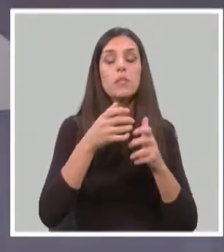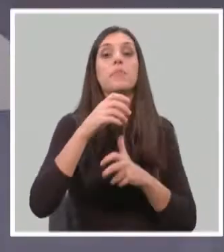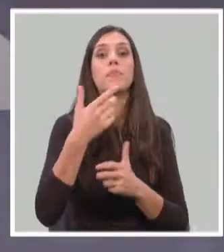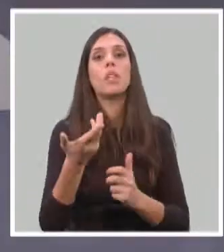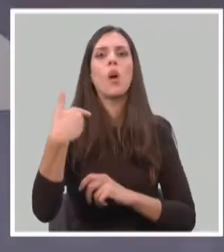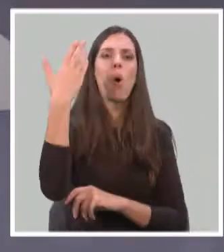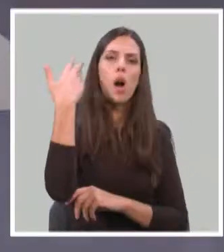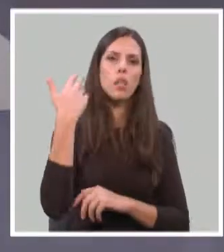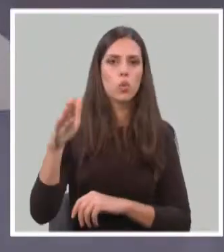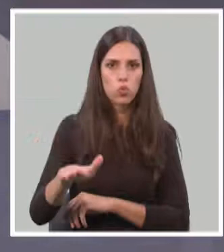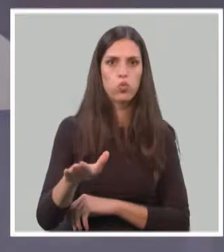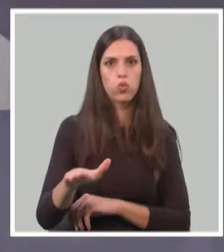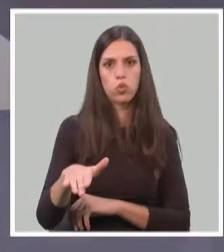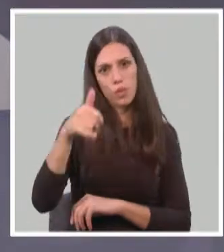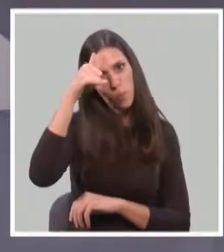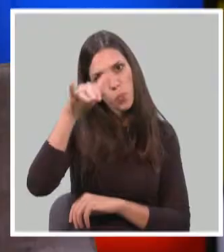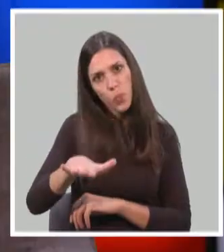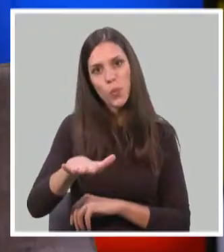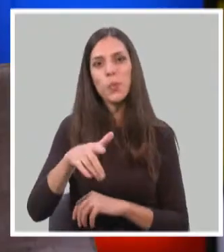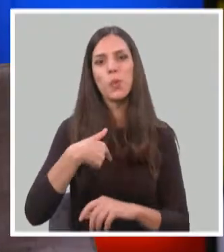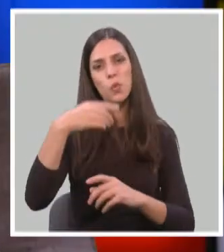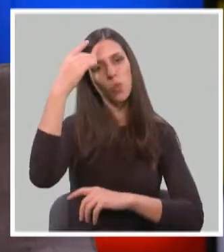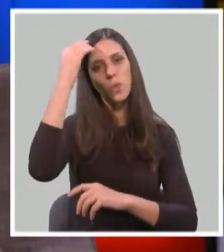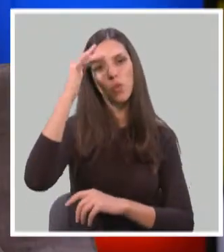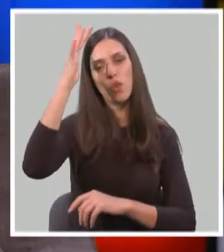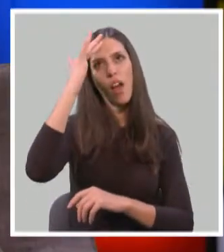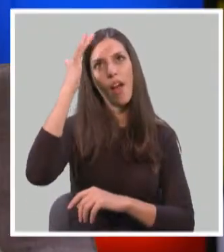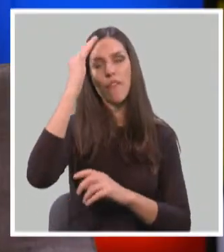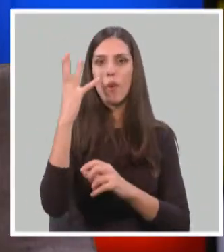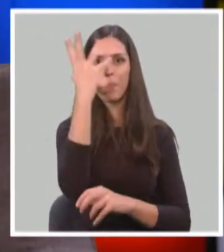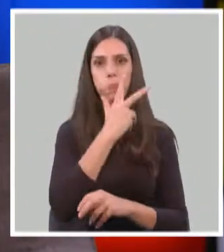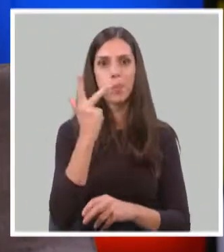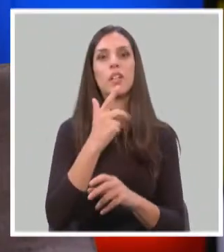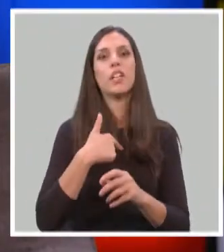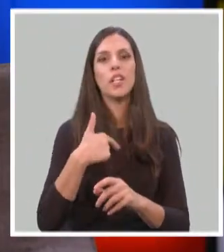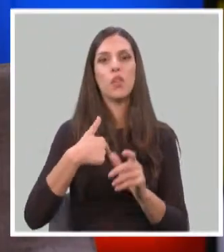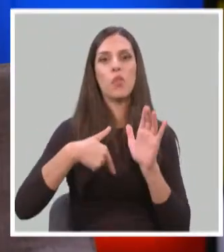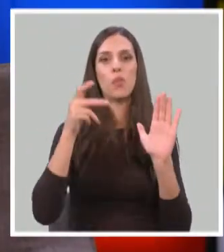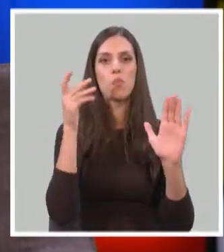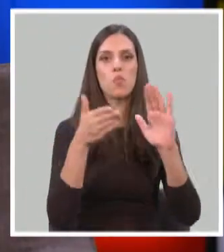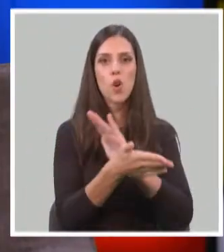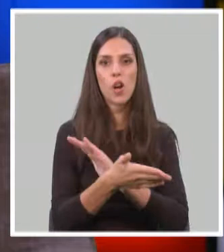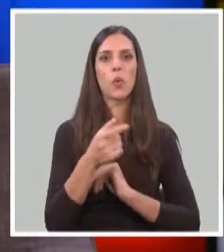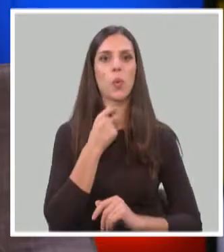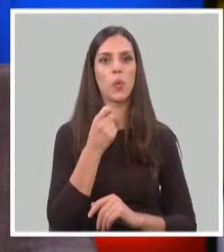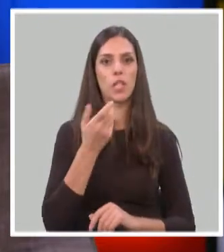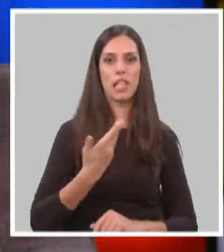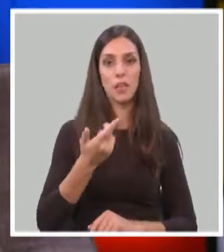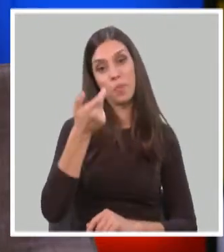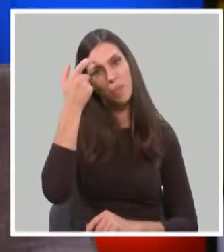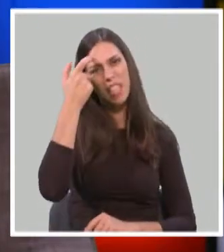Eu sonhava ser ator quando era puto e eu fui para Direito porque achava que